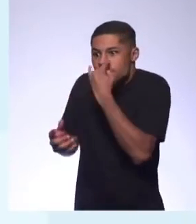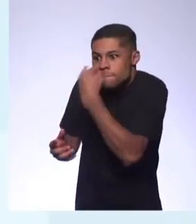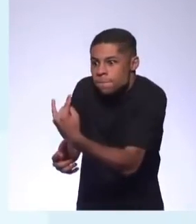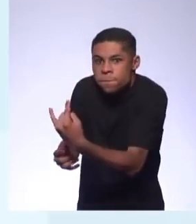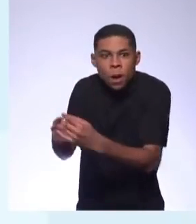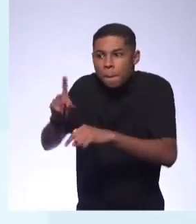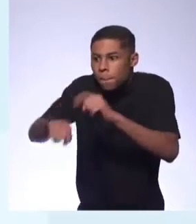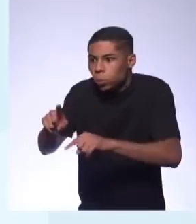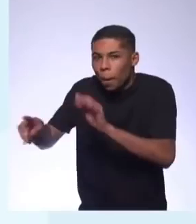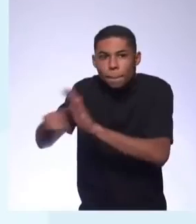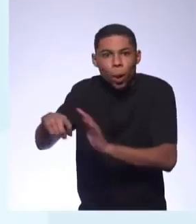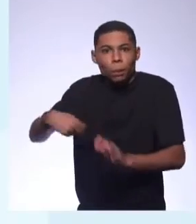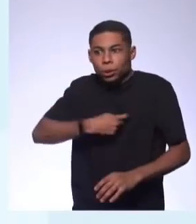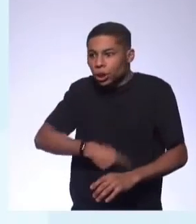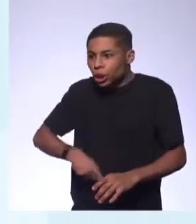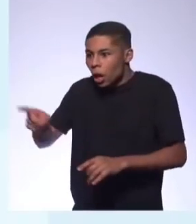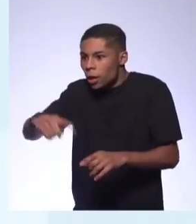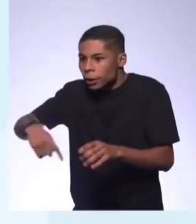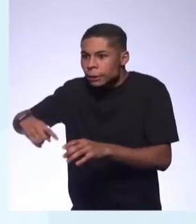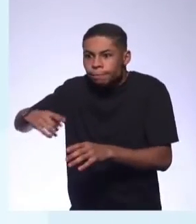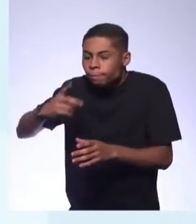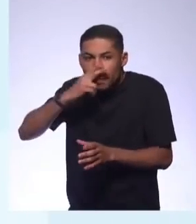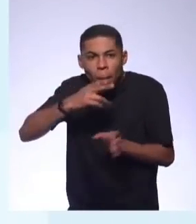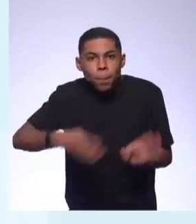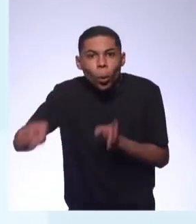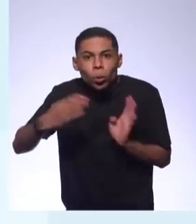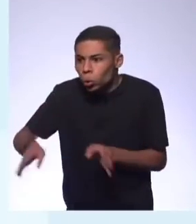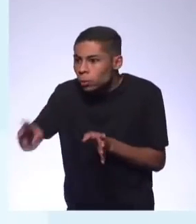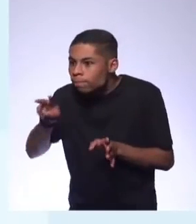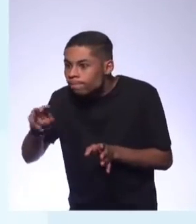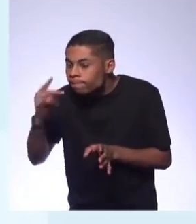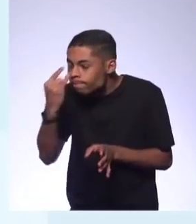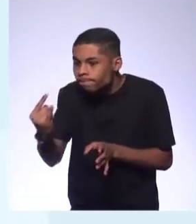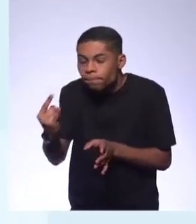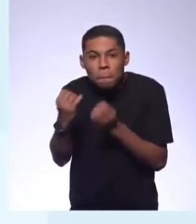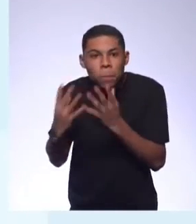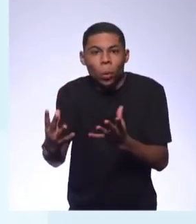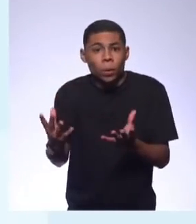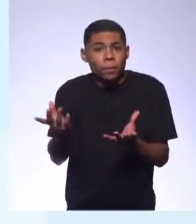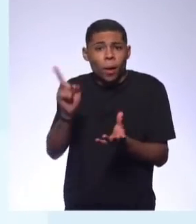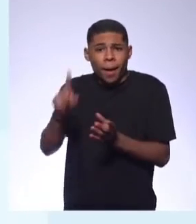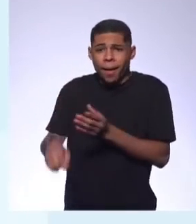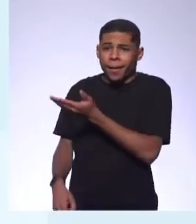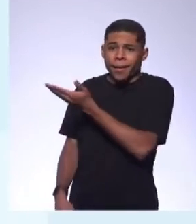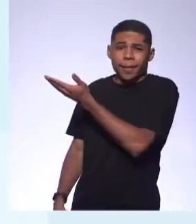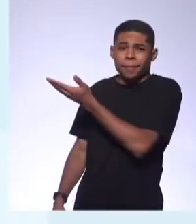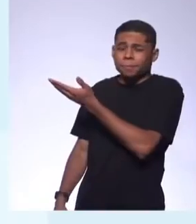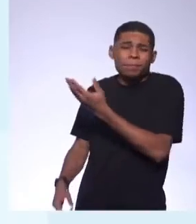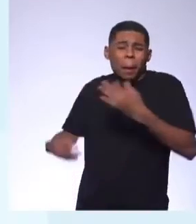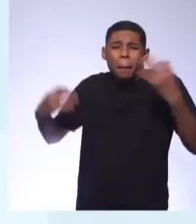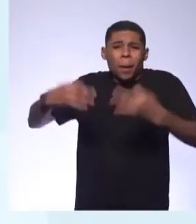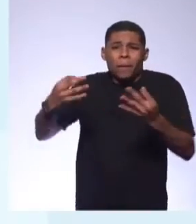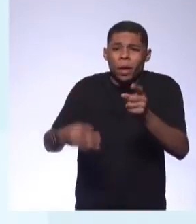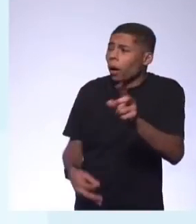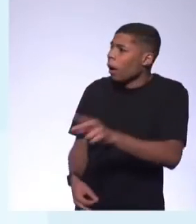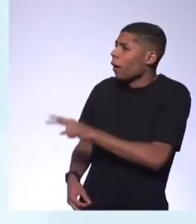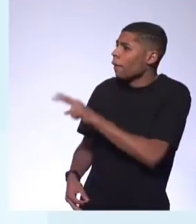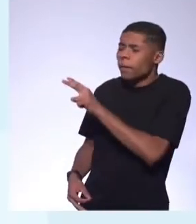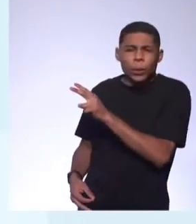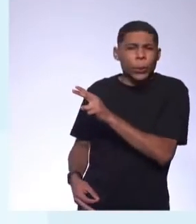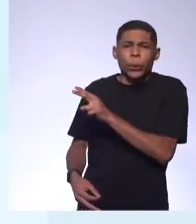produtos que a China produzia. Então, esse é um exemplo clássico, essa imagem é um exemplo clássico do